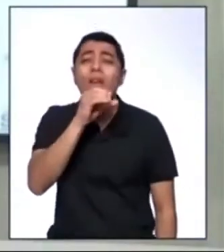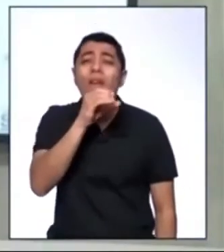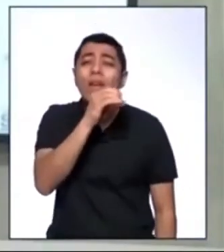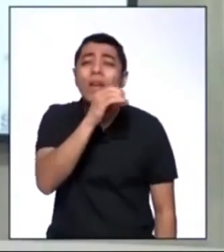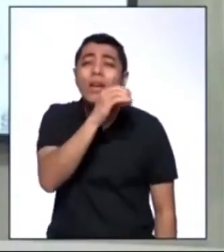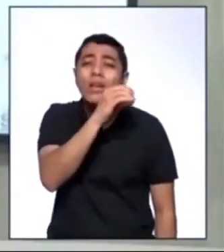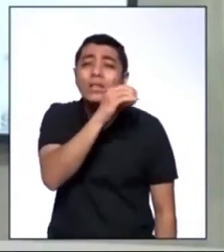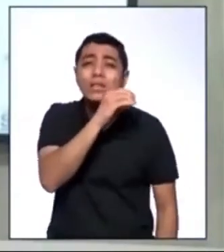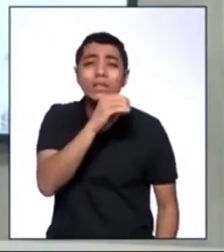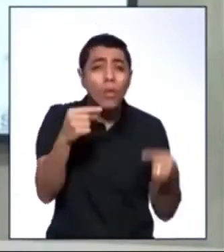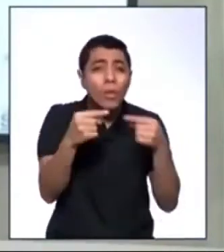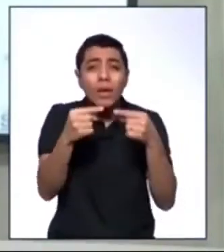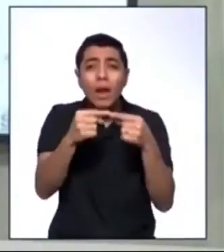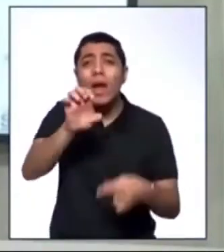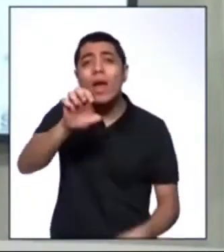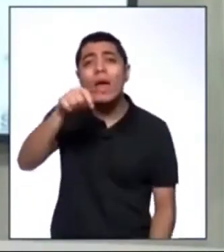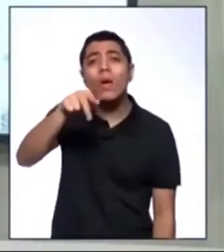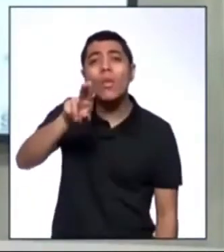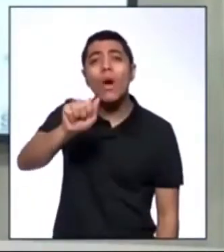superfície.